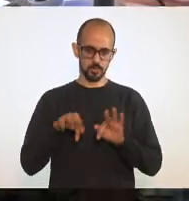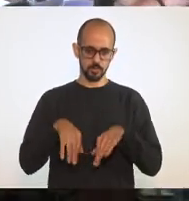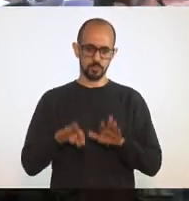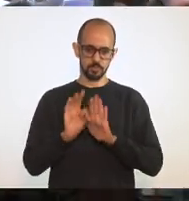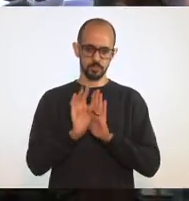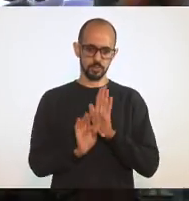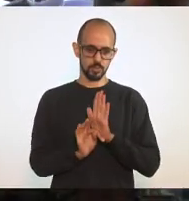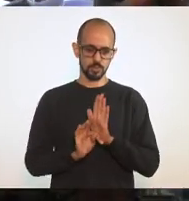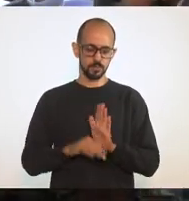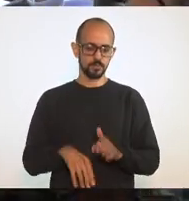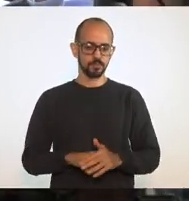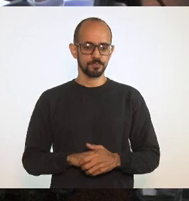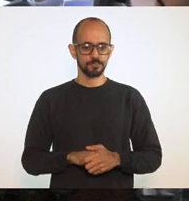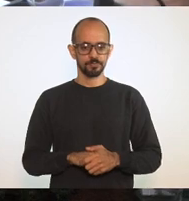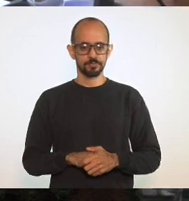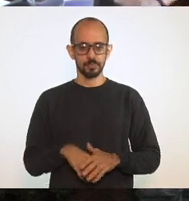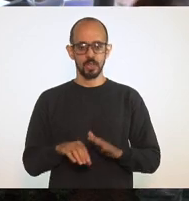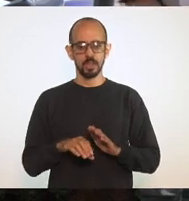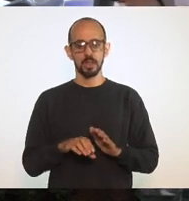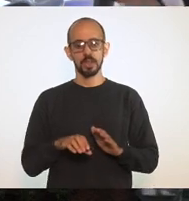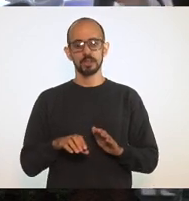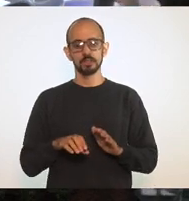Defesa do Direito da Mulher, deputada Regiane.